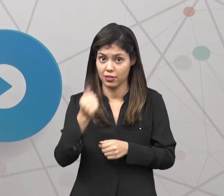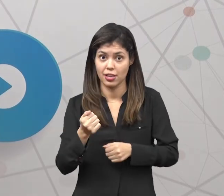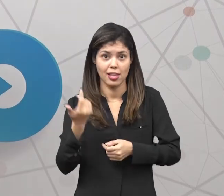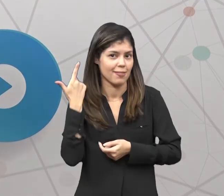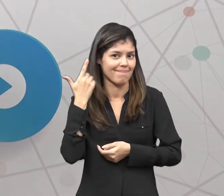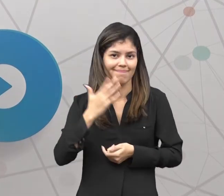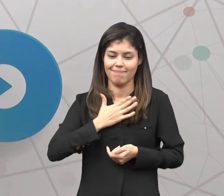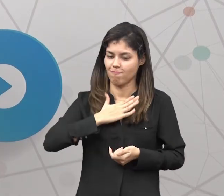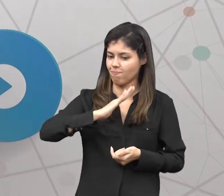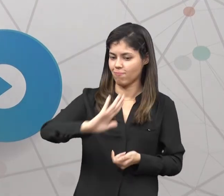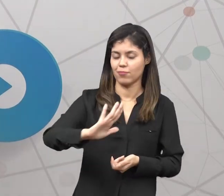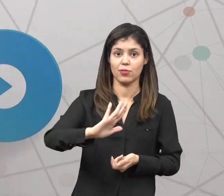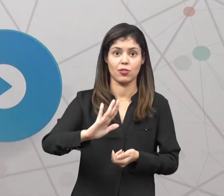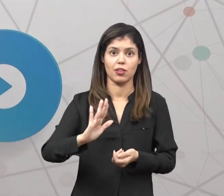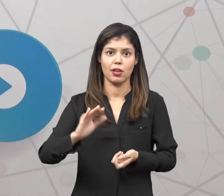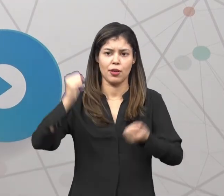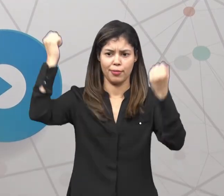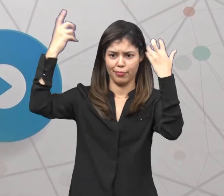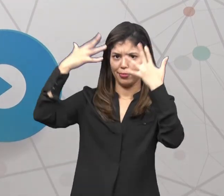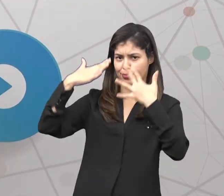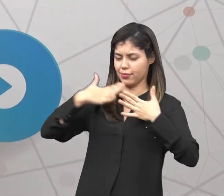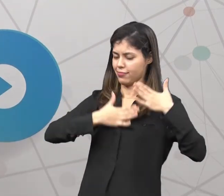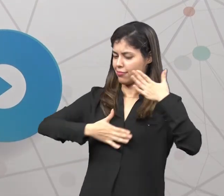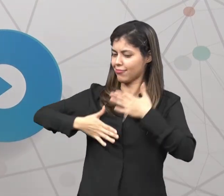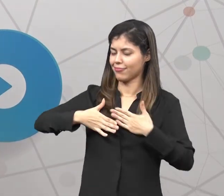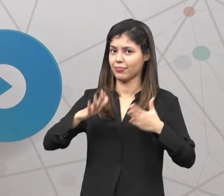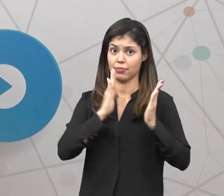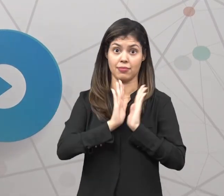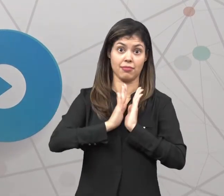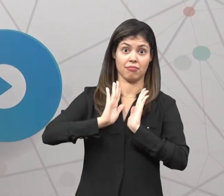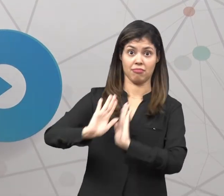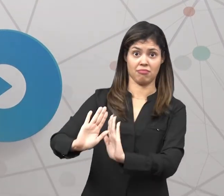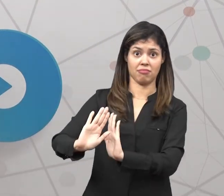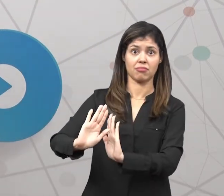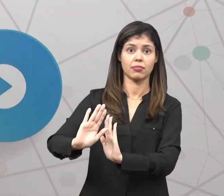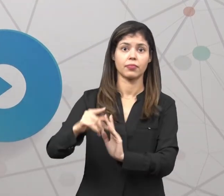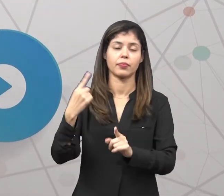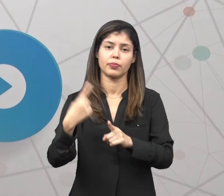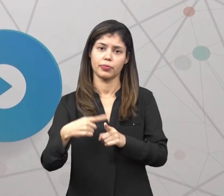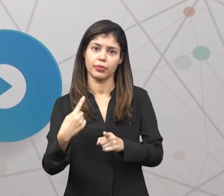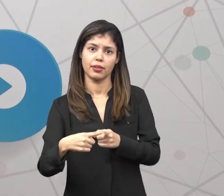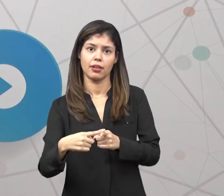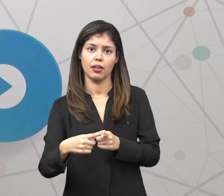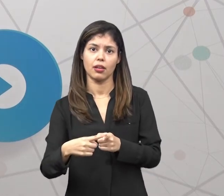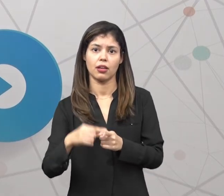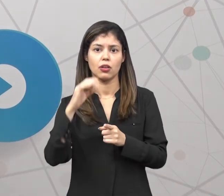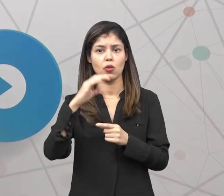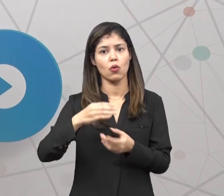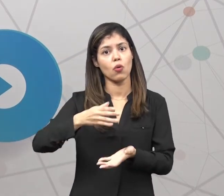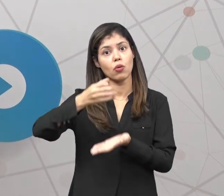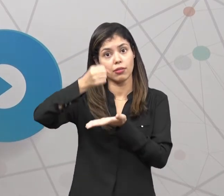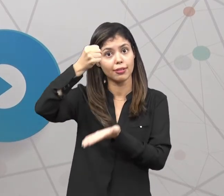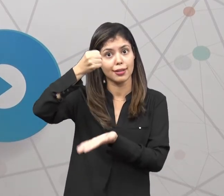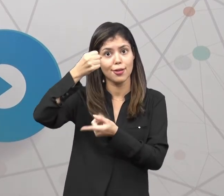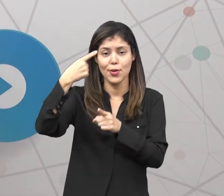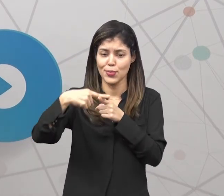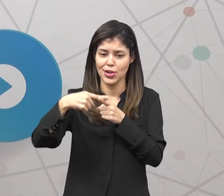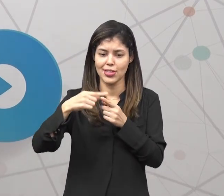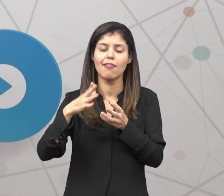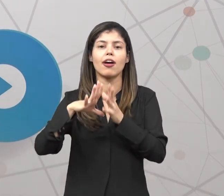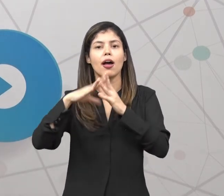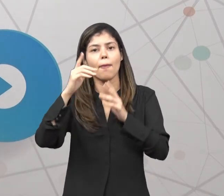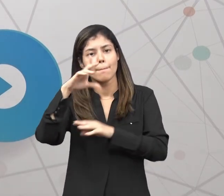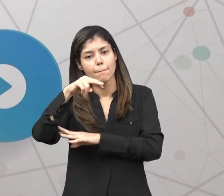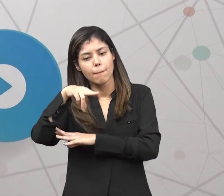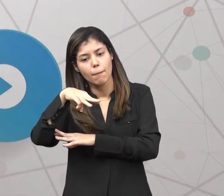não gosta de banho. Então, ele não ia pegar o coelhinho todo